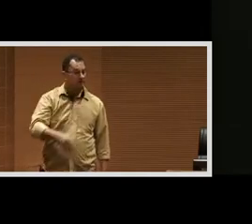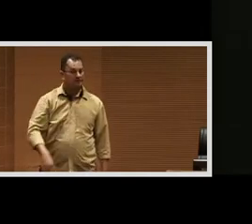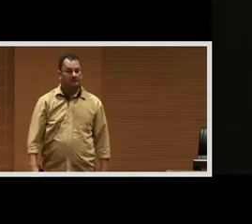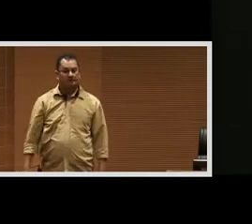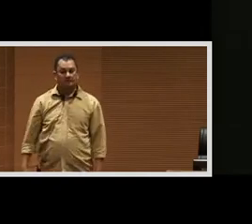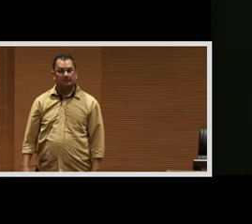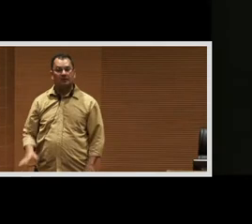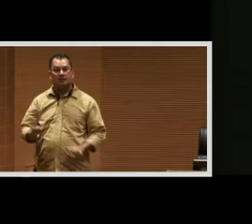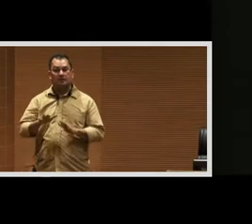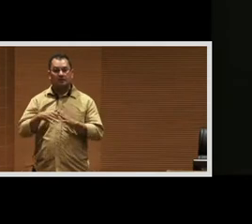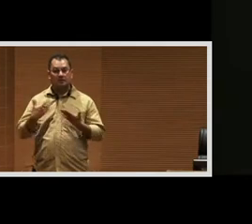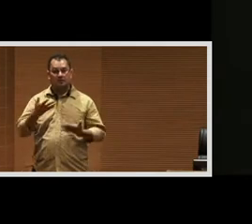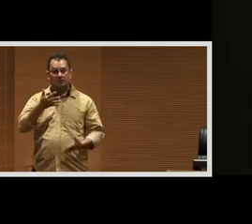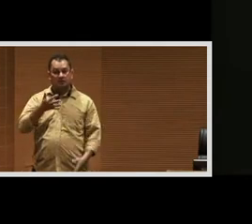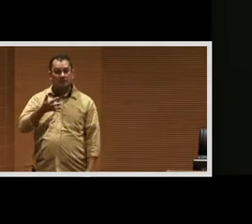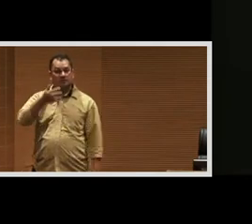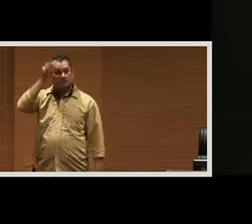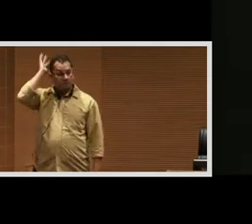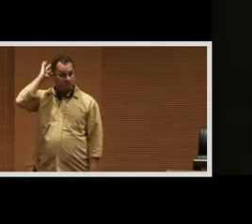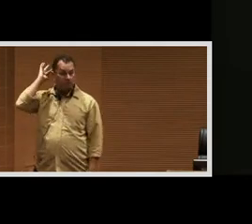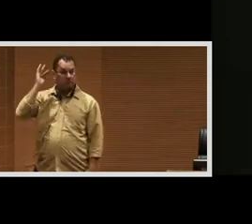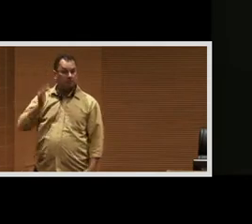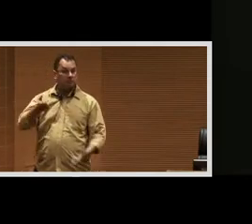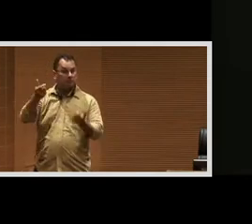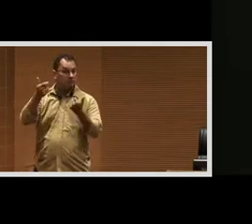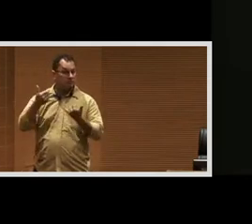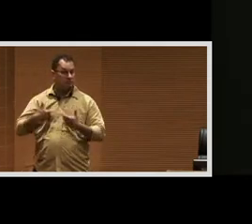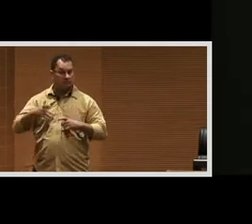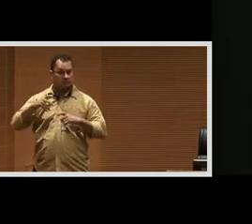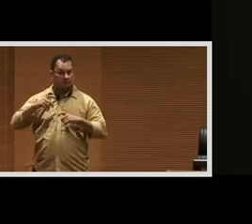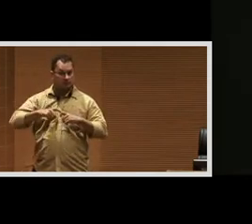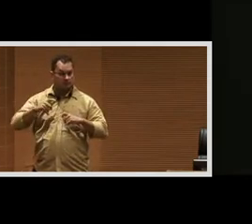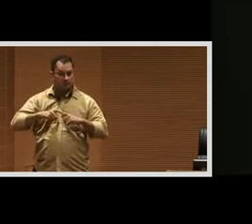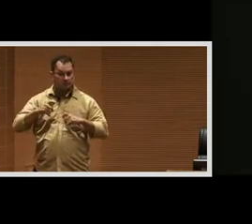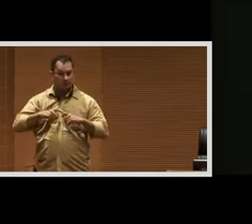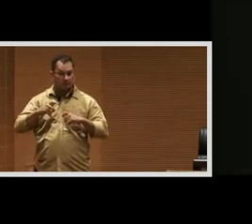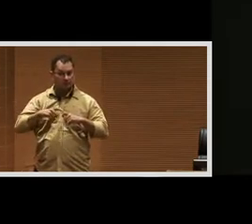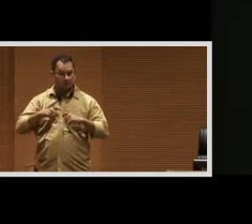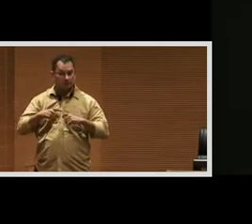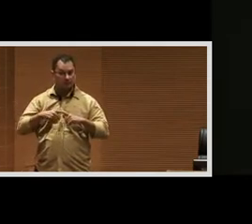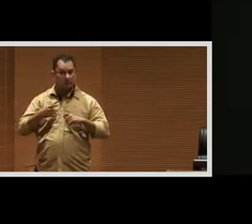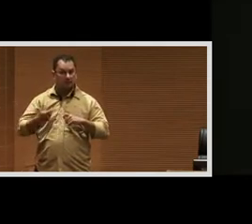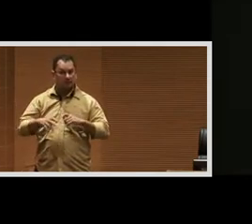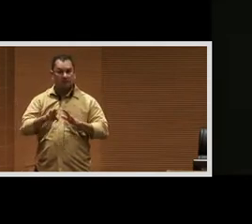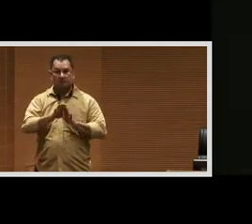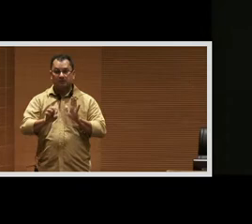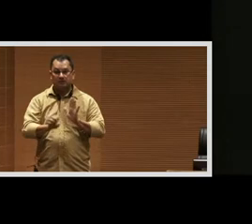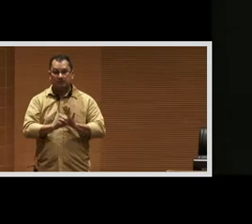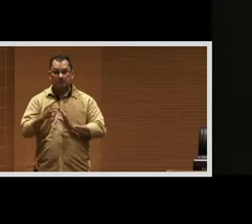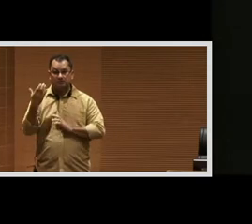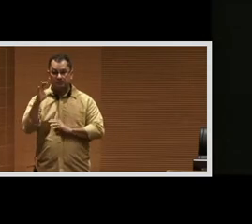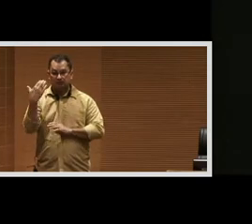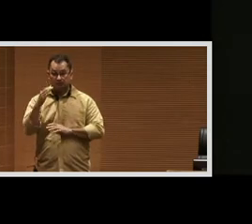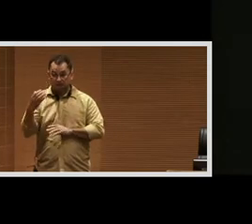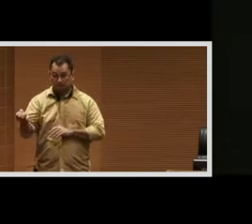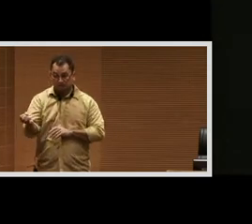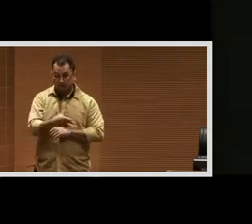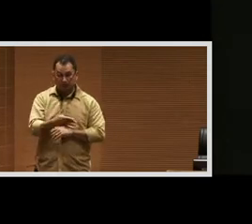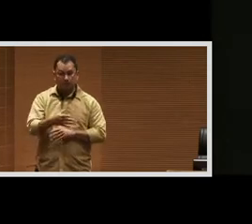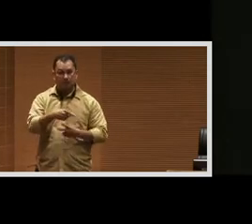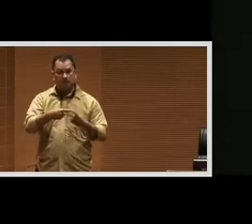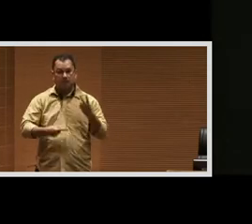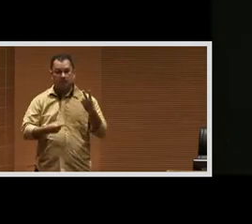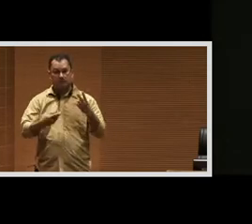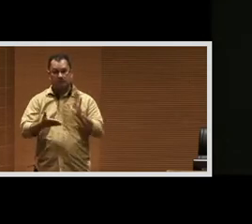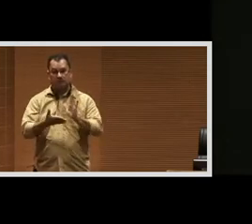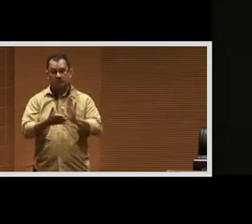Em que ele fala de como a medicina se constitui, constitui seu próprio estatuto de ciência moderna, com duas grandes